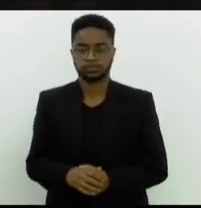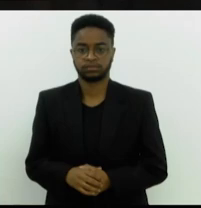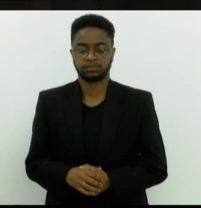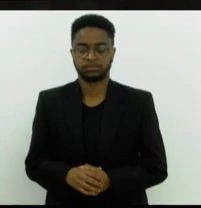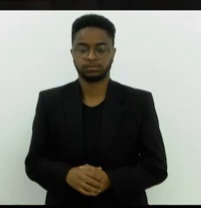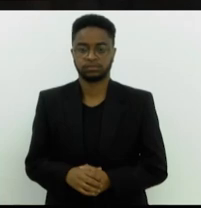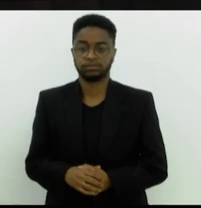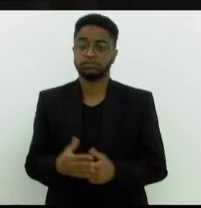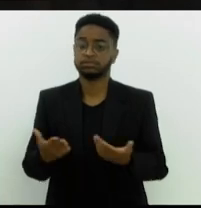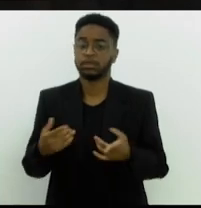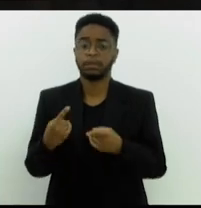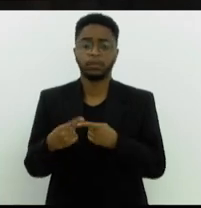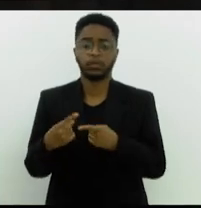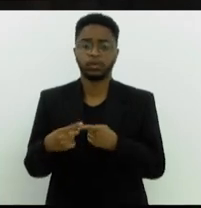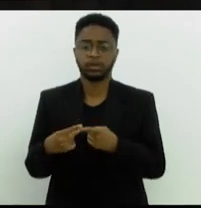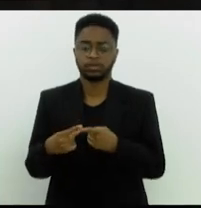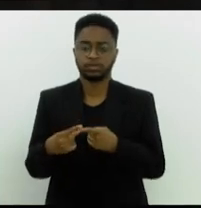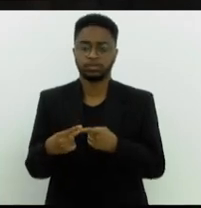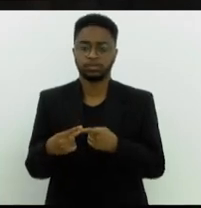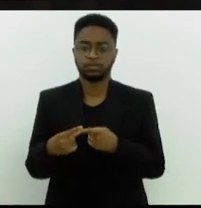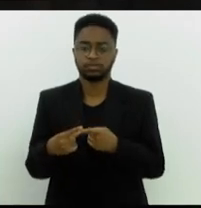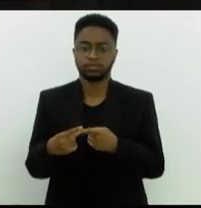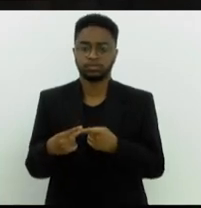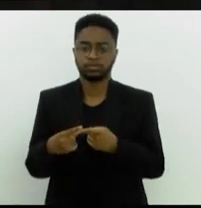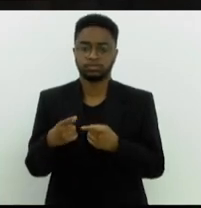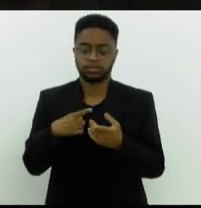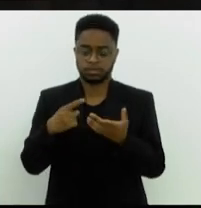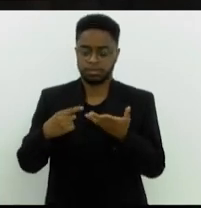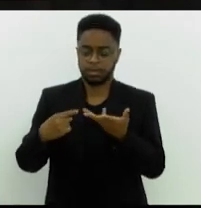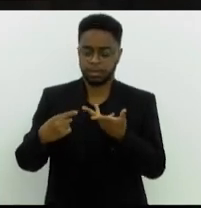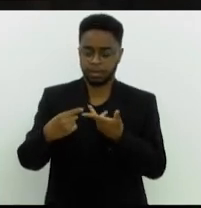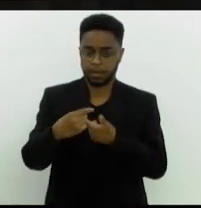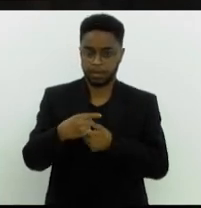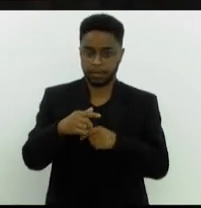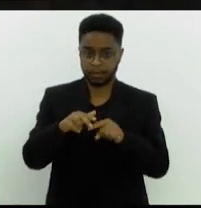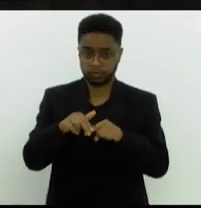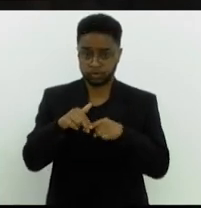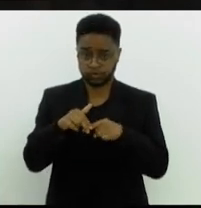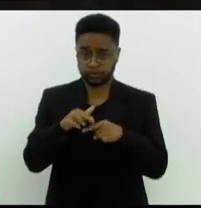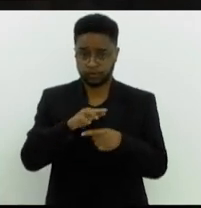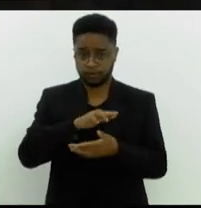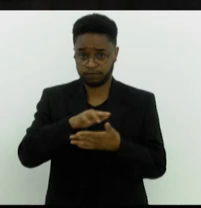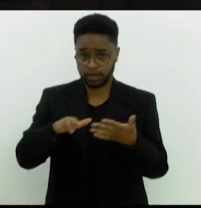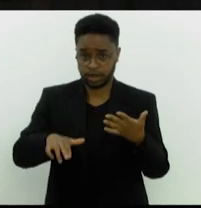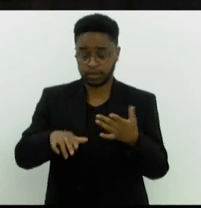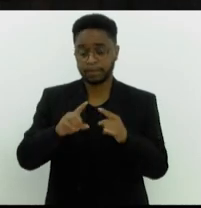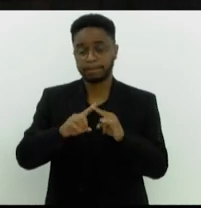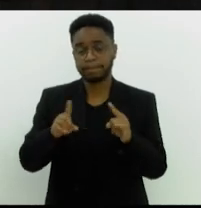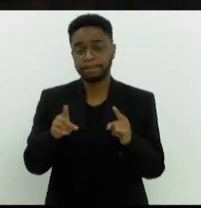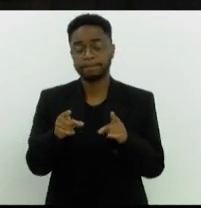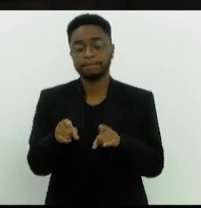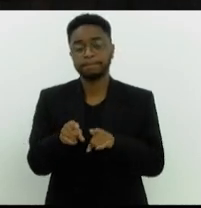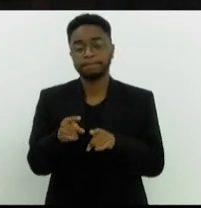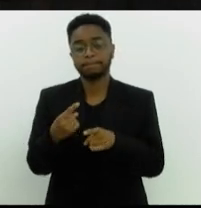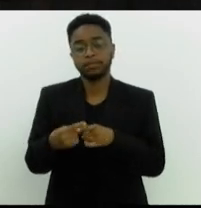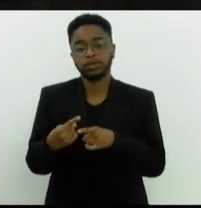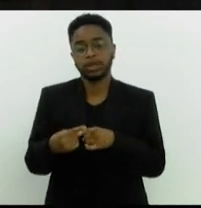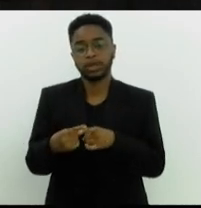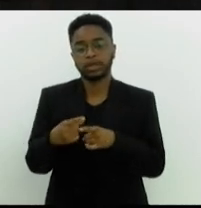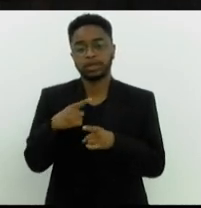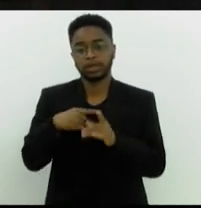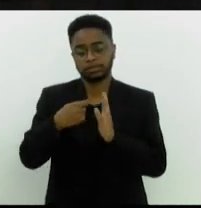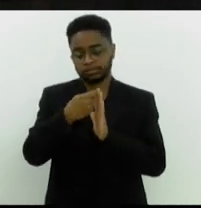E por quê? Entre outros motivos, porque está escrito no